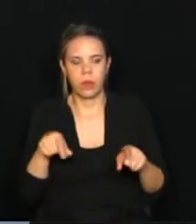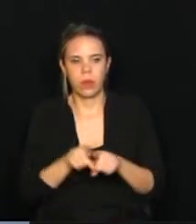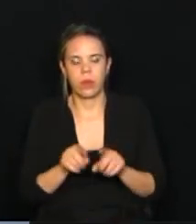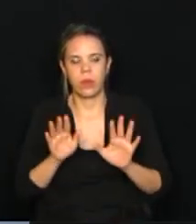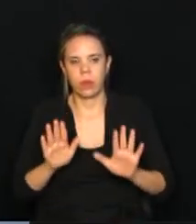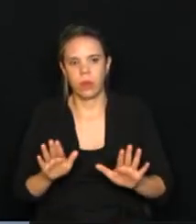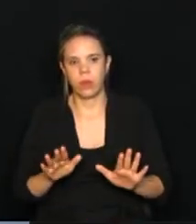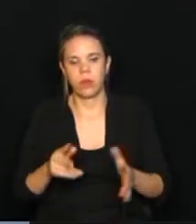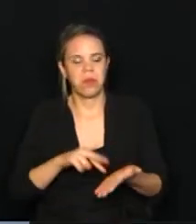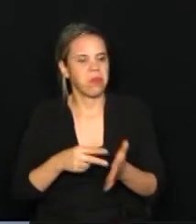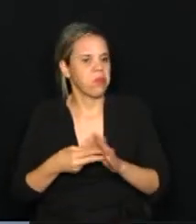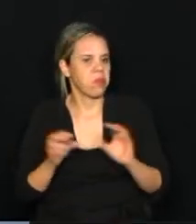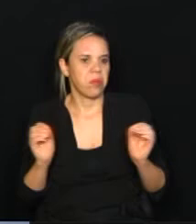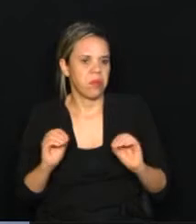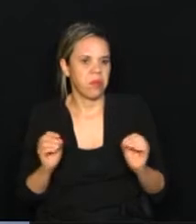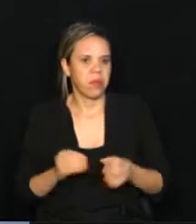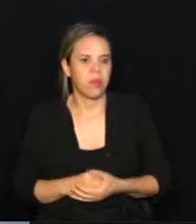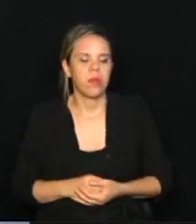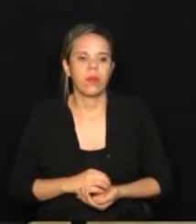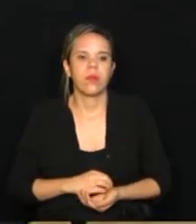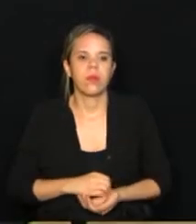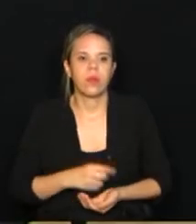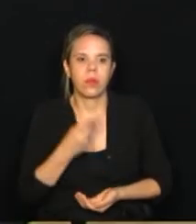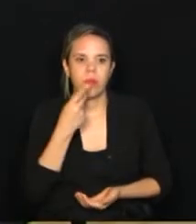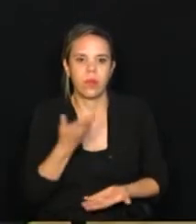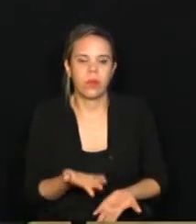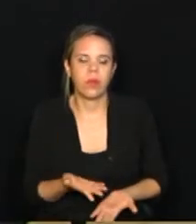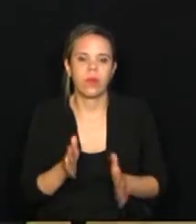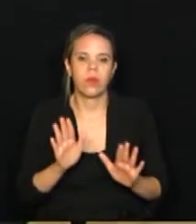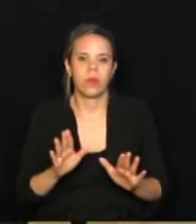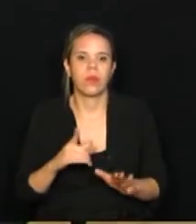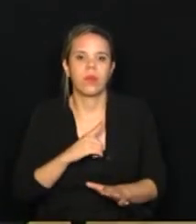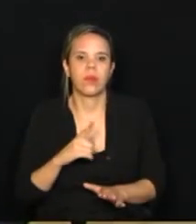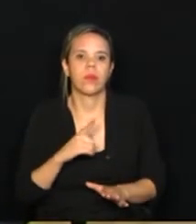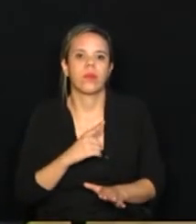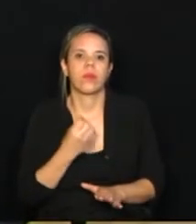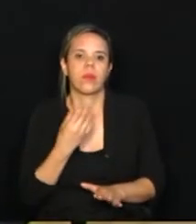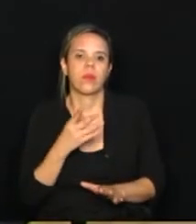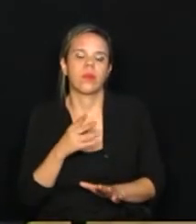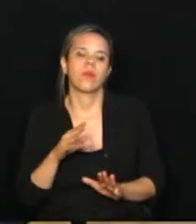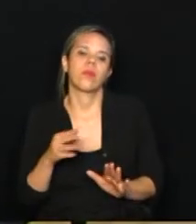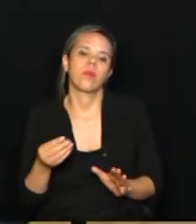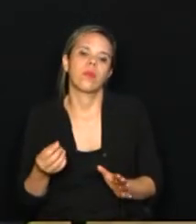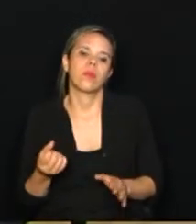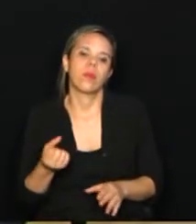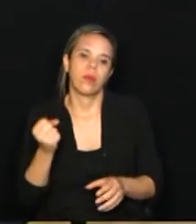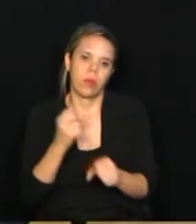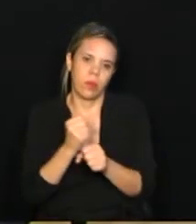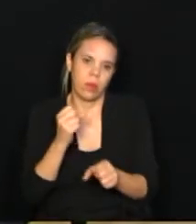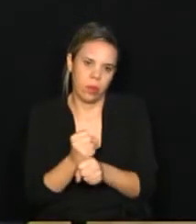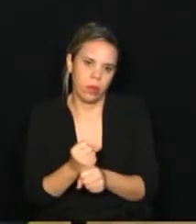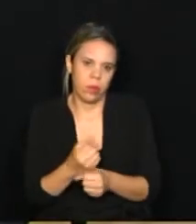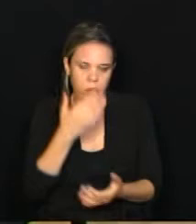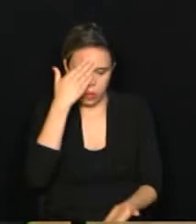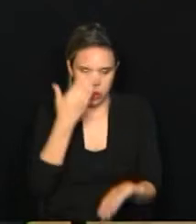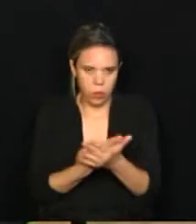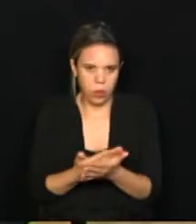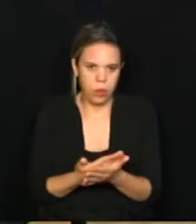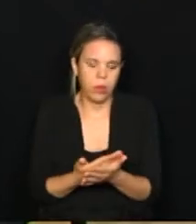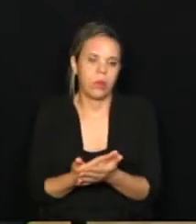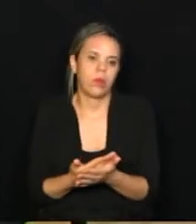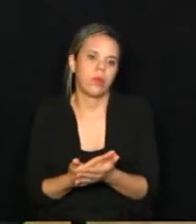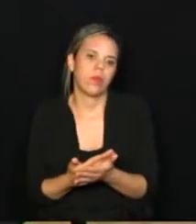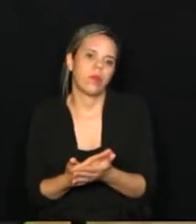não quer dizer nada. Isso que eu ia falar, apesar de ter sido bons placares, você acredita que no